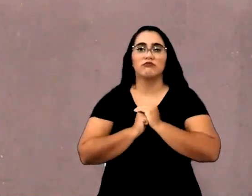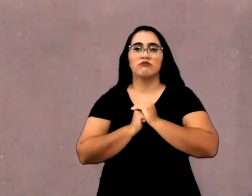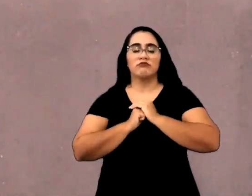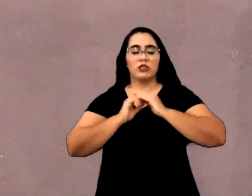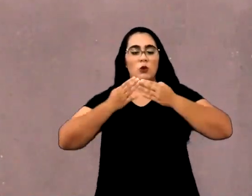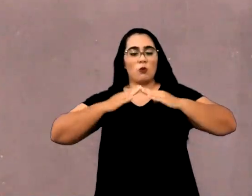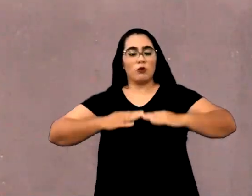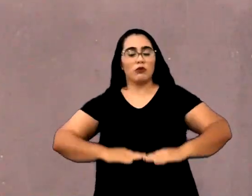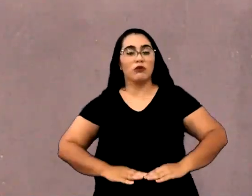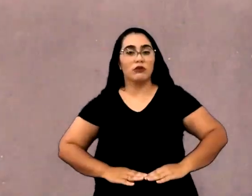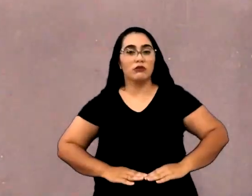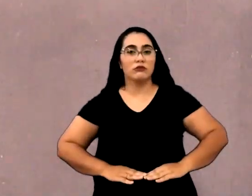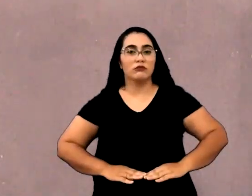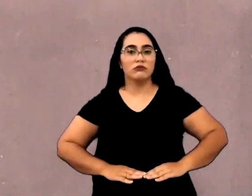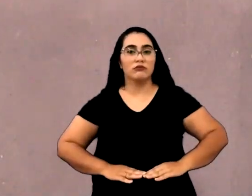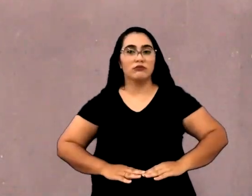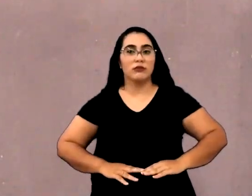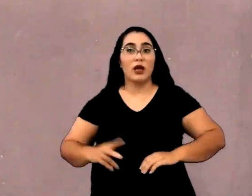me buscar.